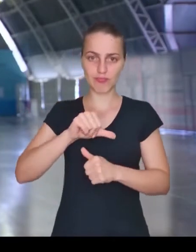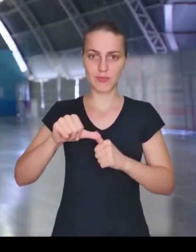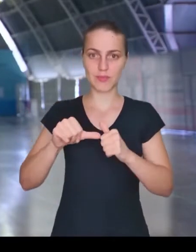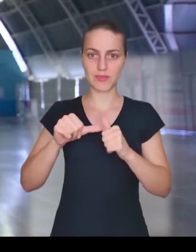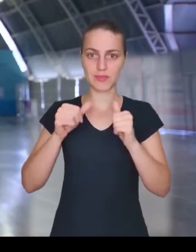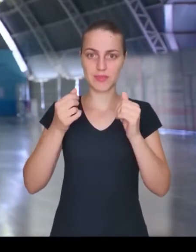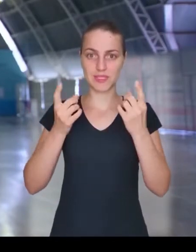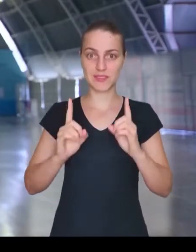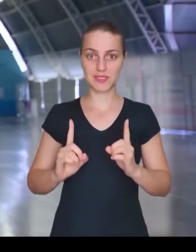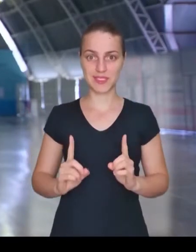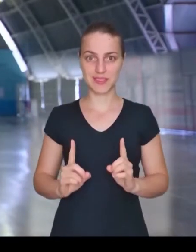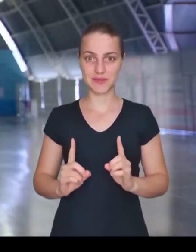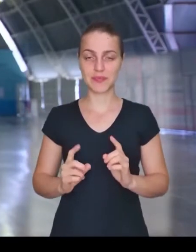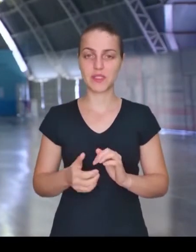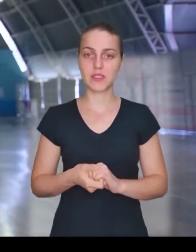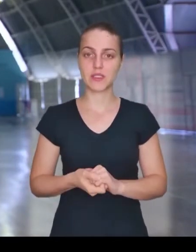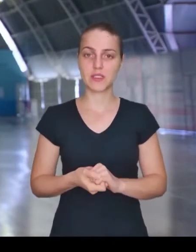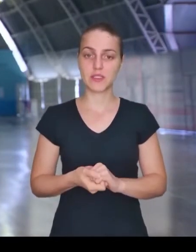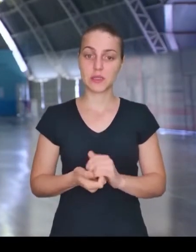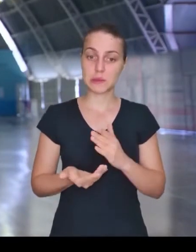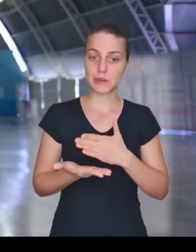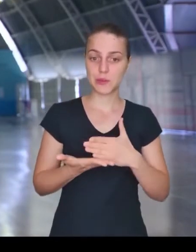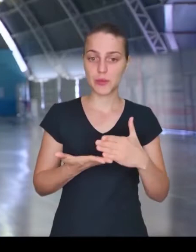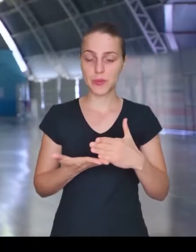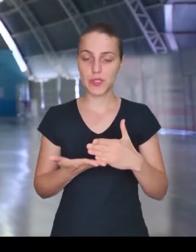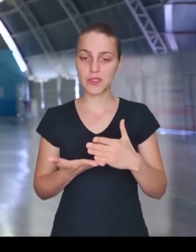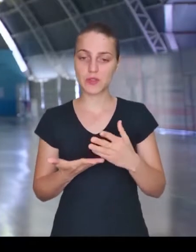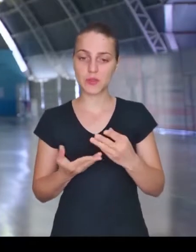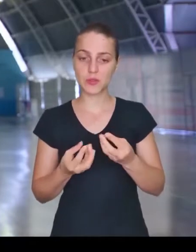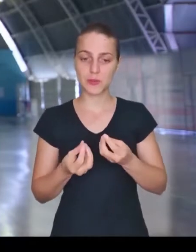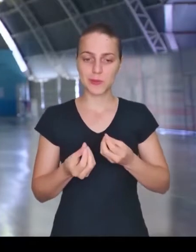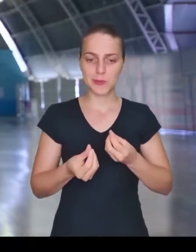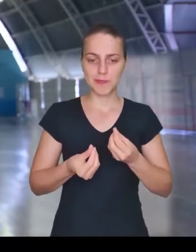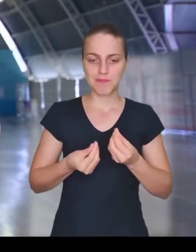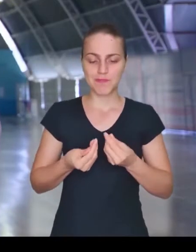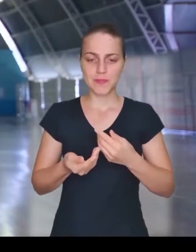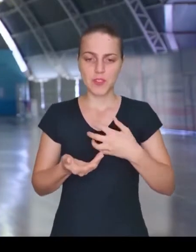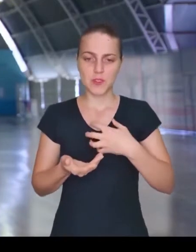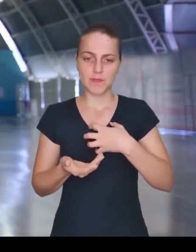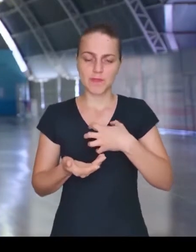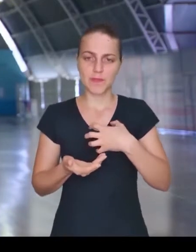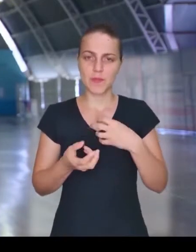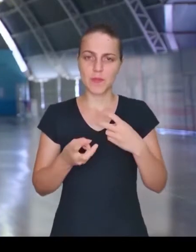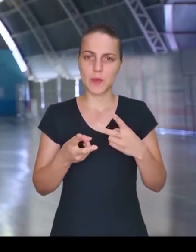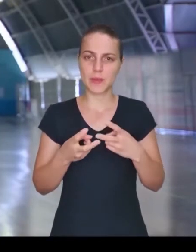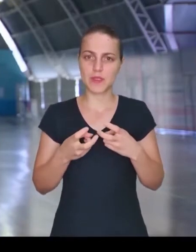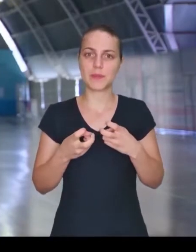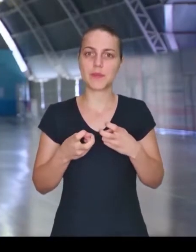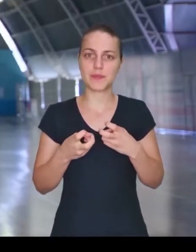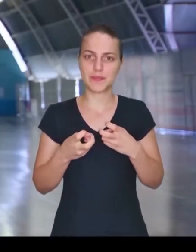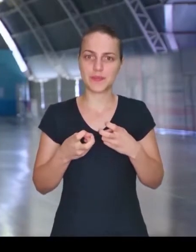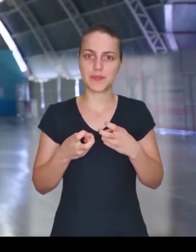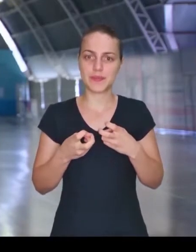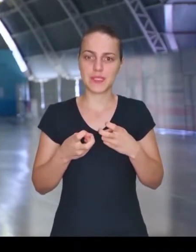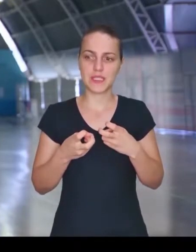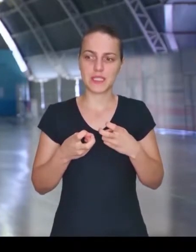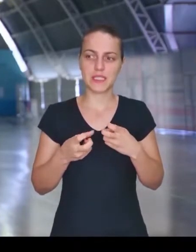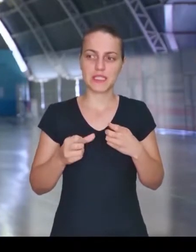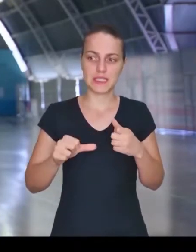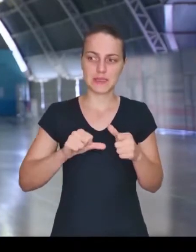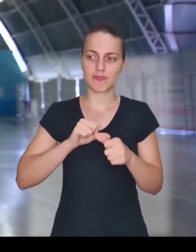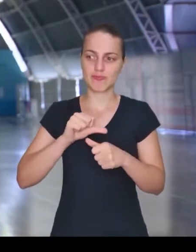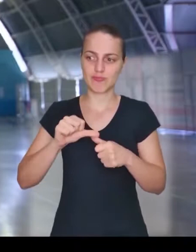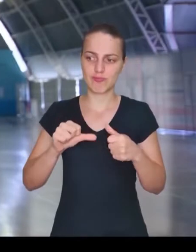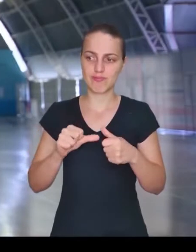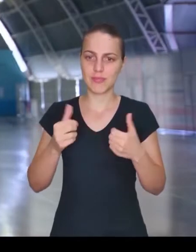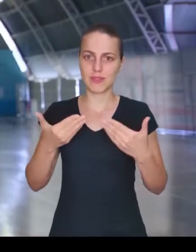Isso, de momento, você não se abala tanto, mas eu vi que eu se tornei uma pessoa com deficiência.